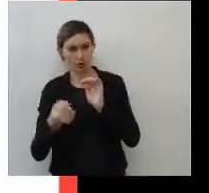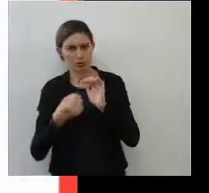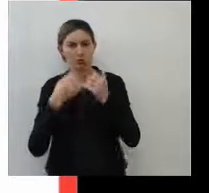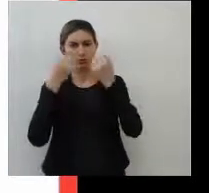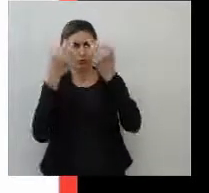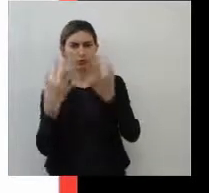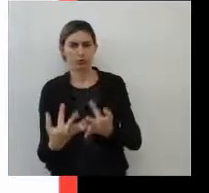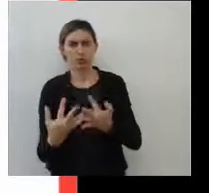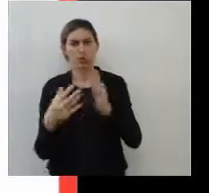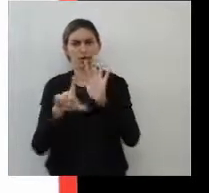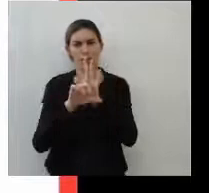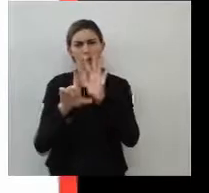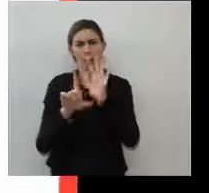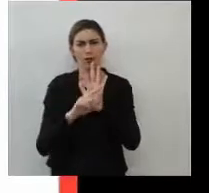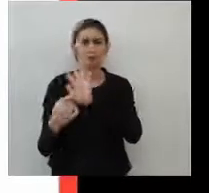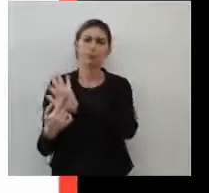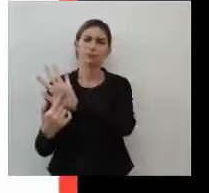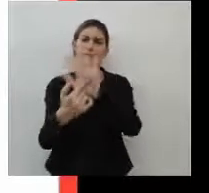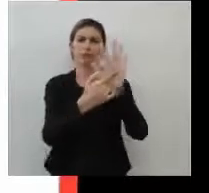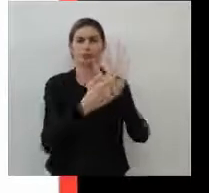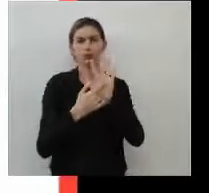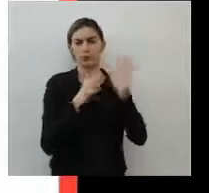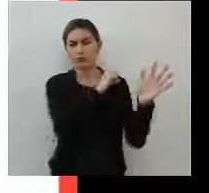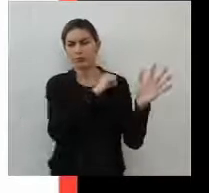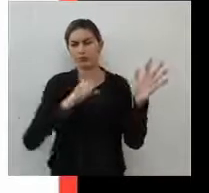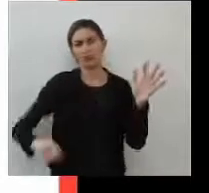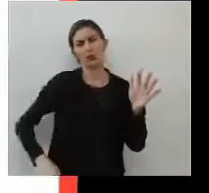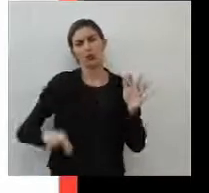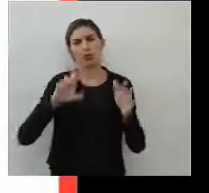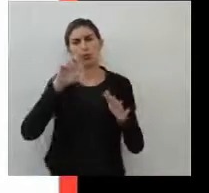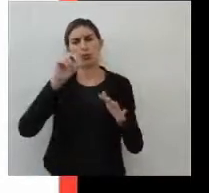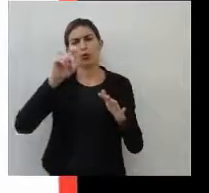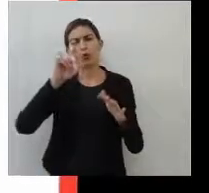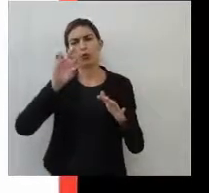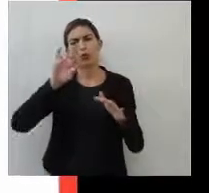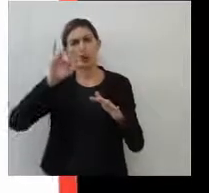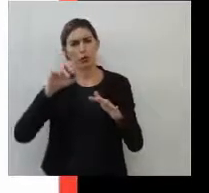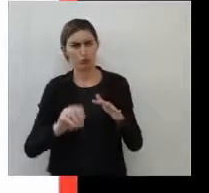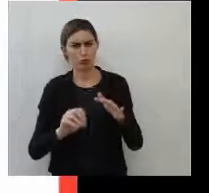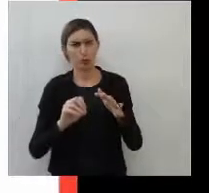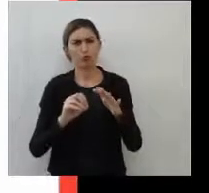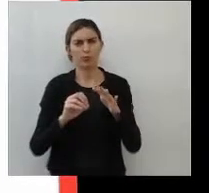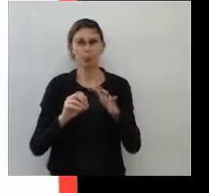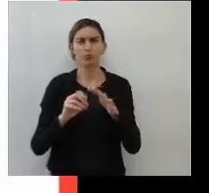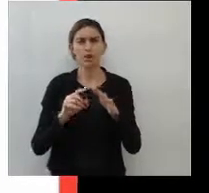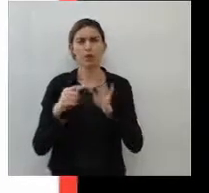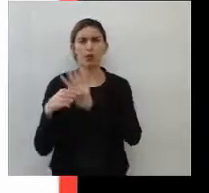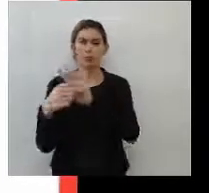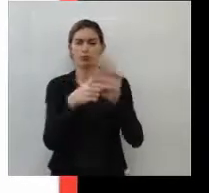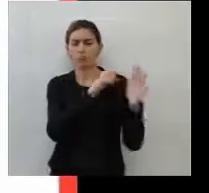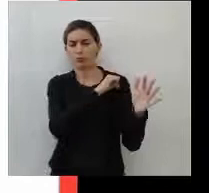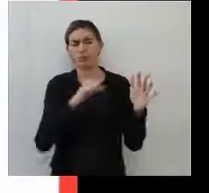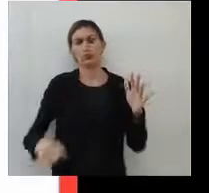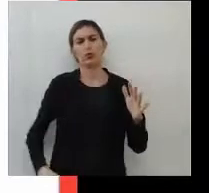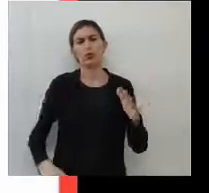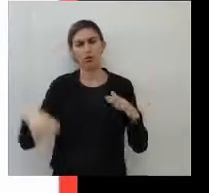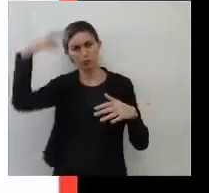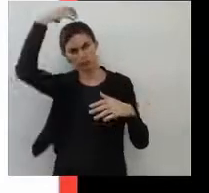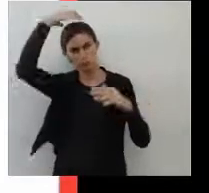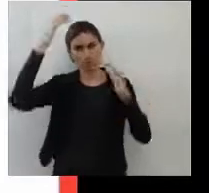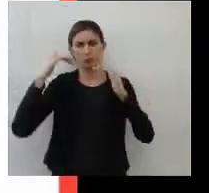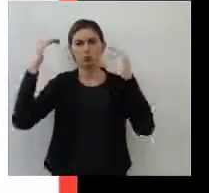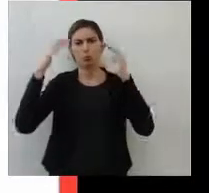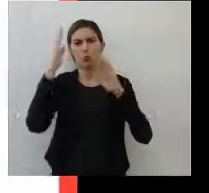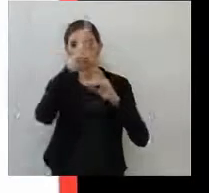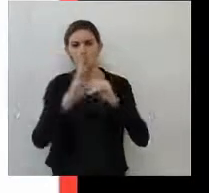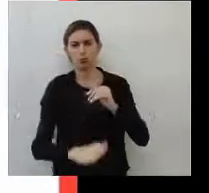ó: a lei foi apresentada pelo senador Rodrigo Augusto da Silva ao Senado Imperial Brasileiro no